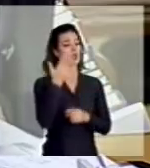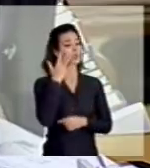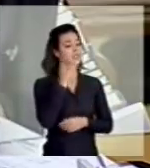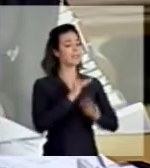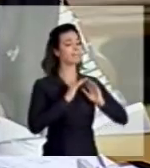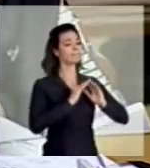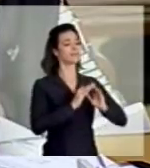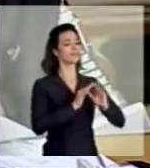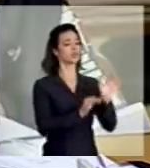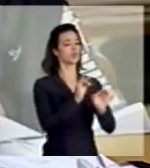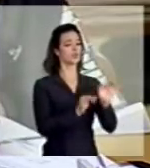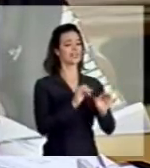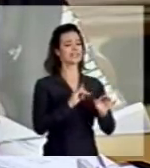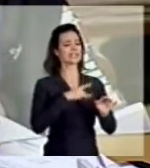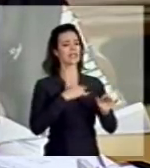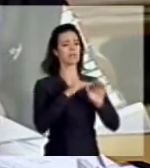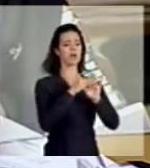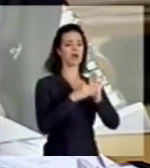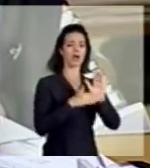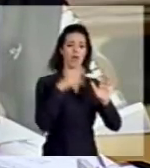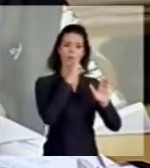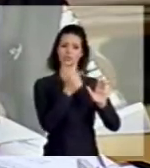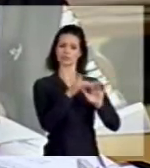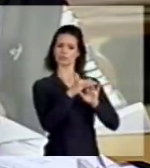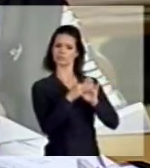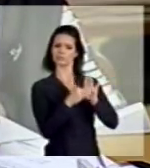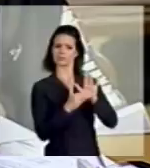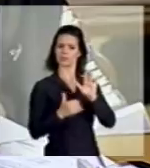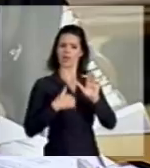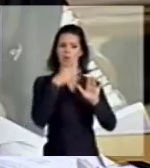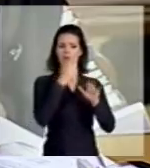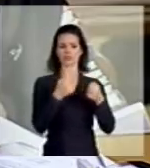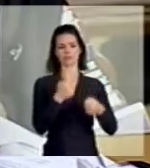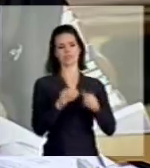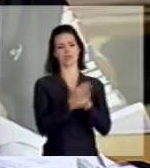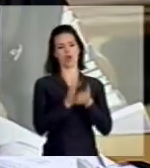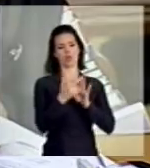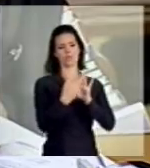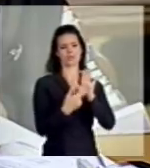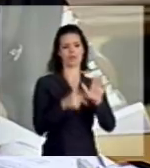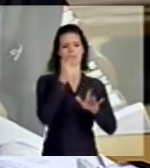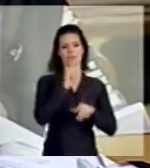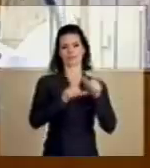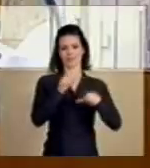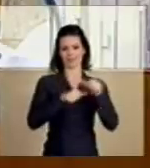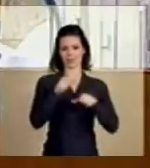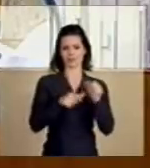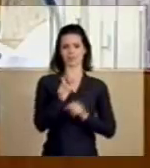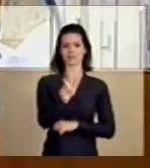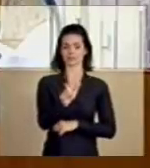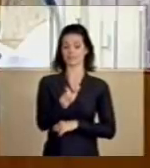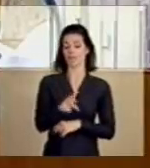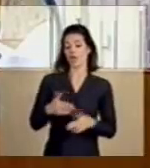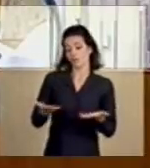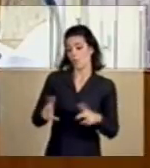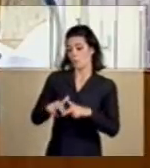a colocação das condições, eu penso não. Não. Não, então, por isso que eu tinha notado parcialmente procedente e